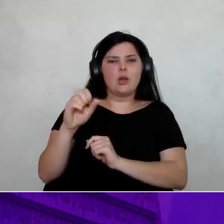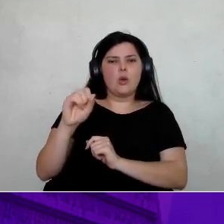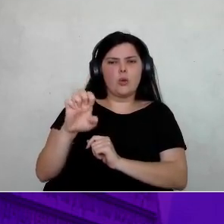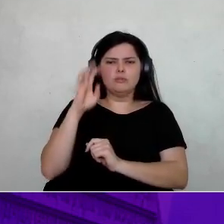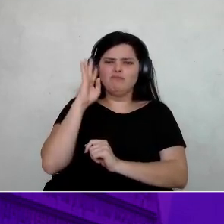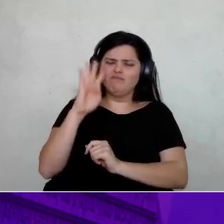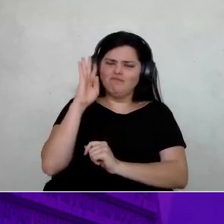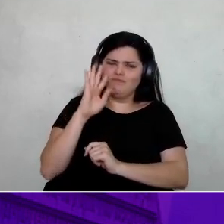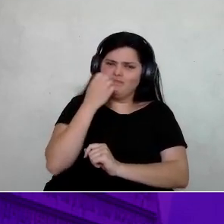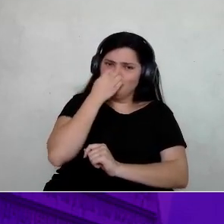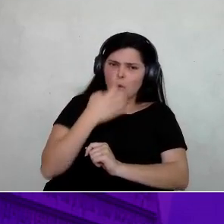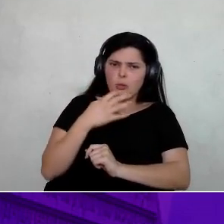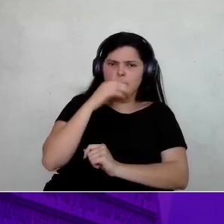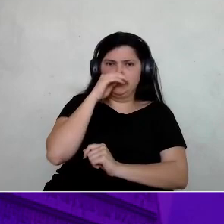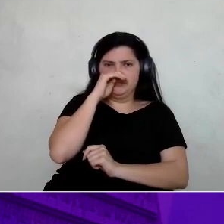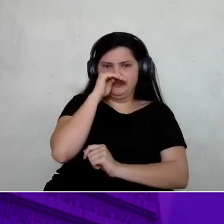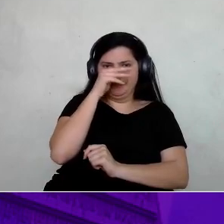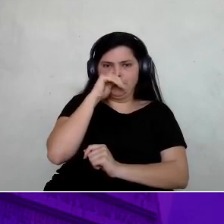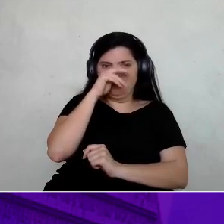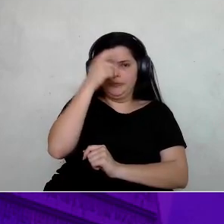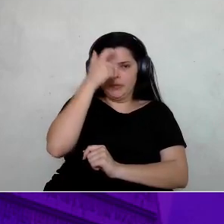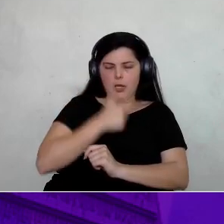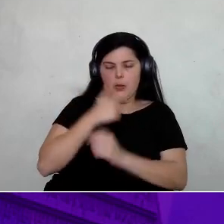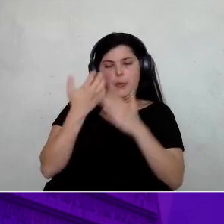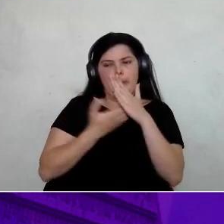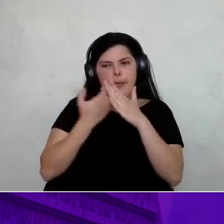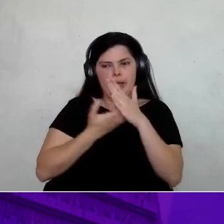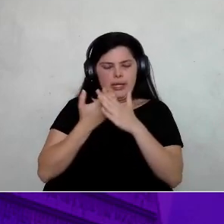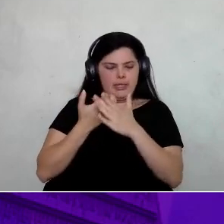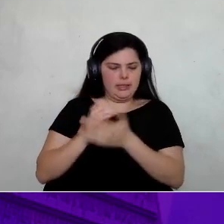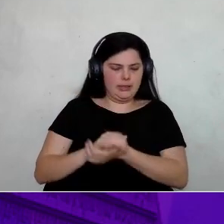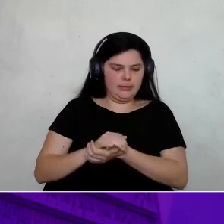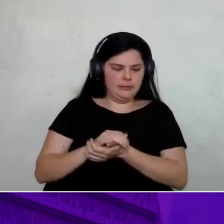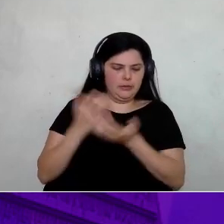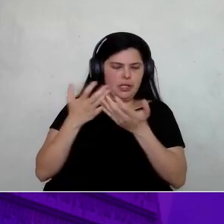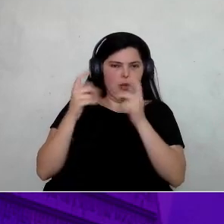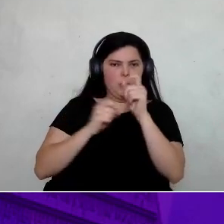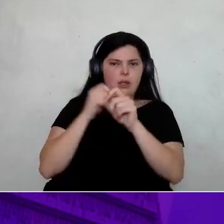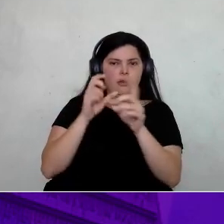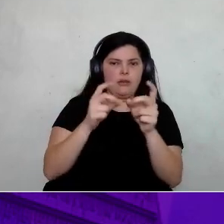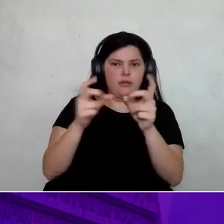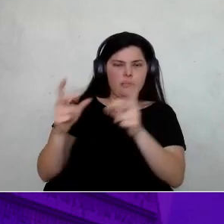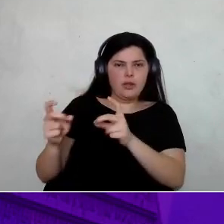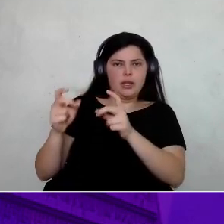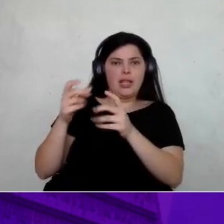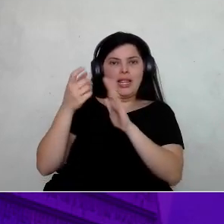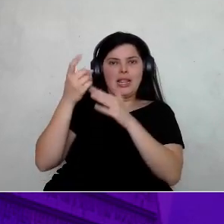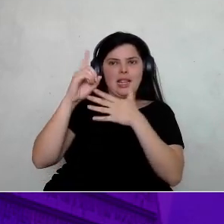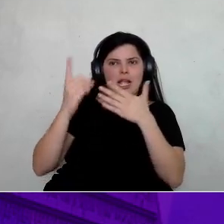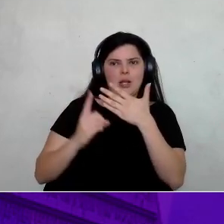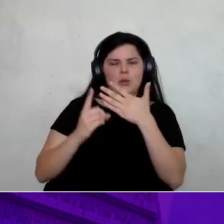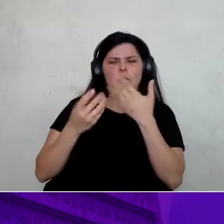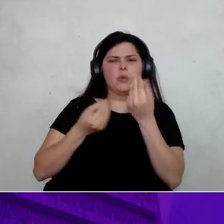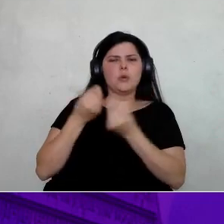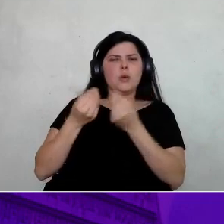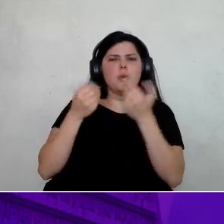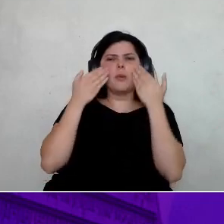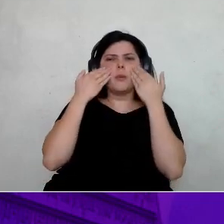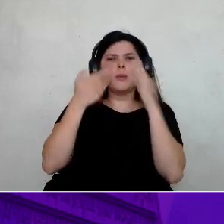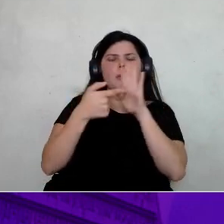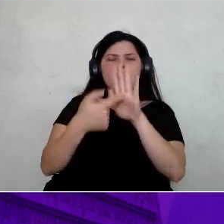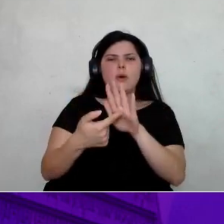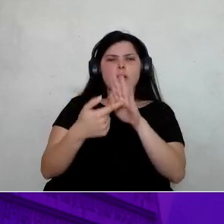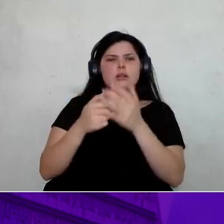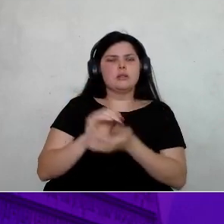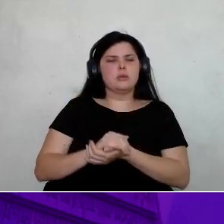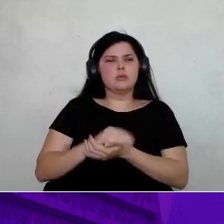como uma empresa, como uma pessoa, quero comercializar aquele meu dado? Como é que eu exponho isso de uma forma